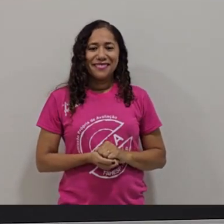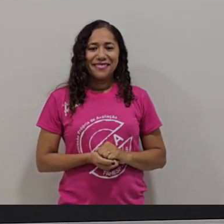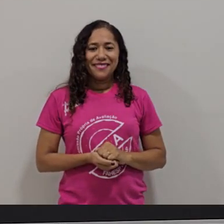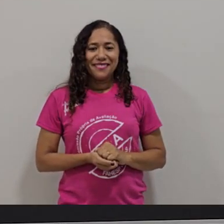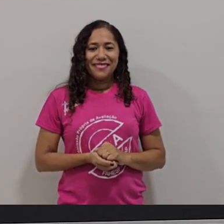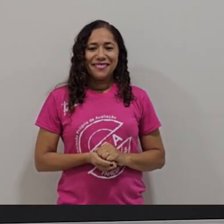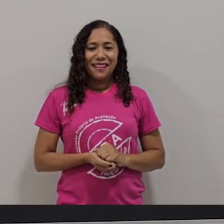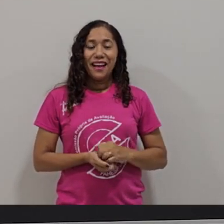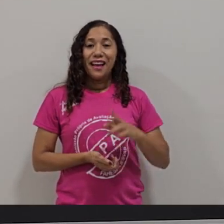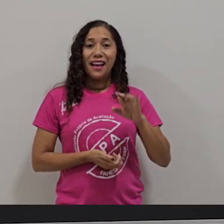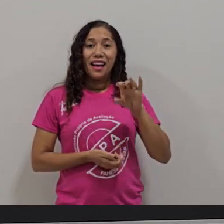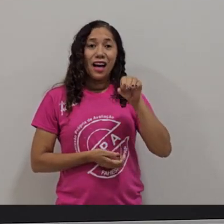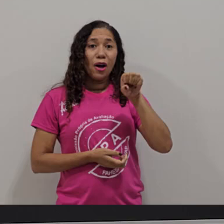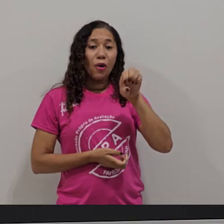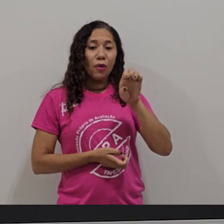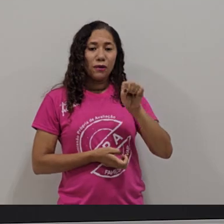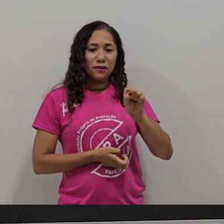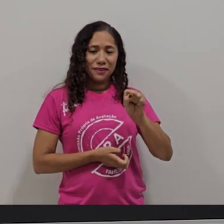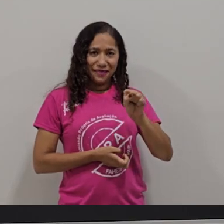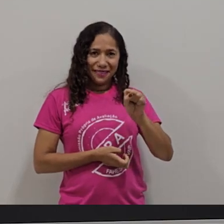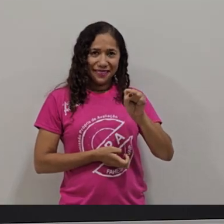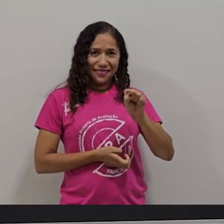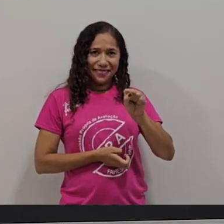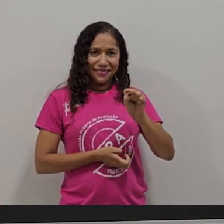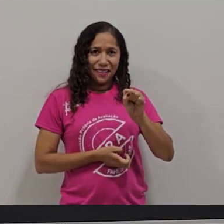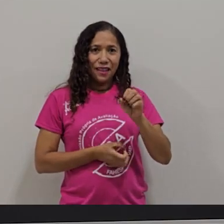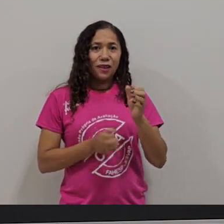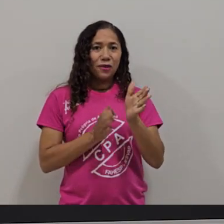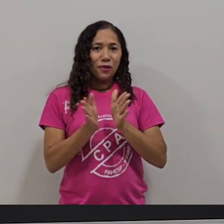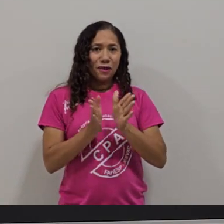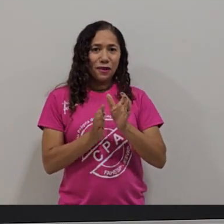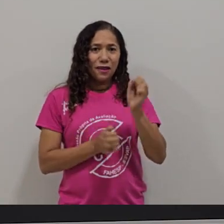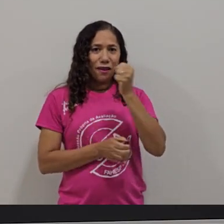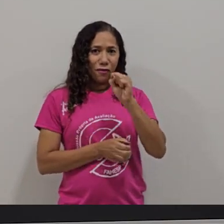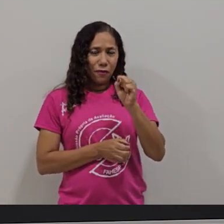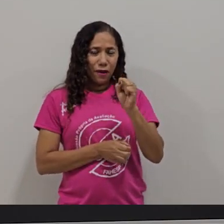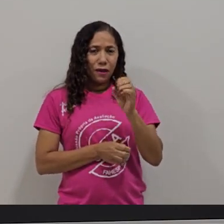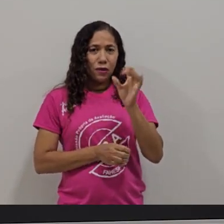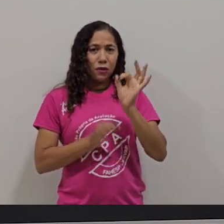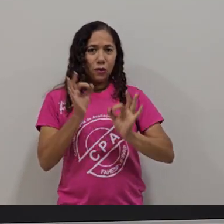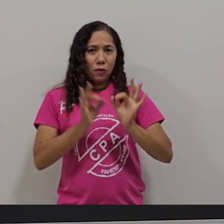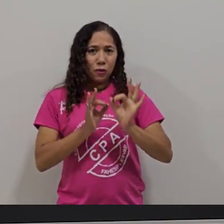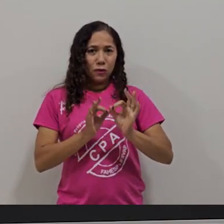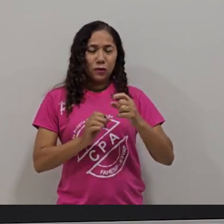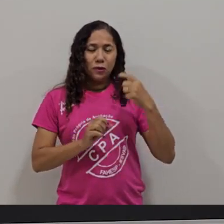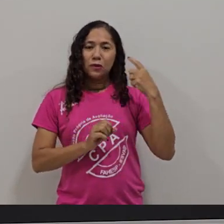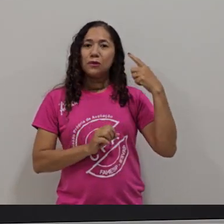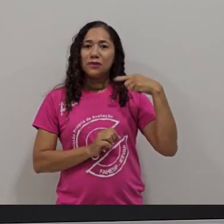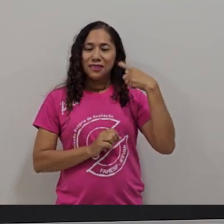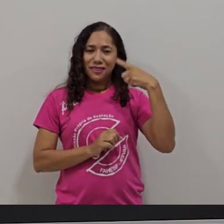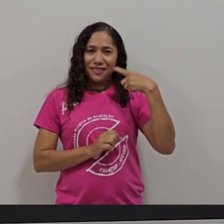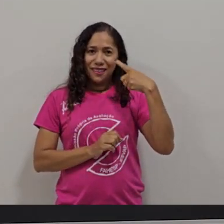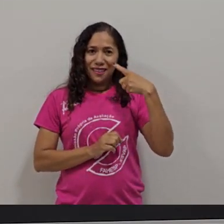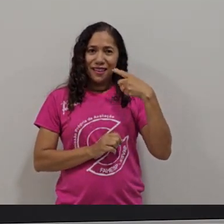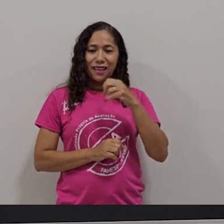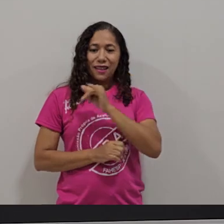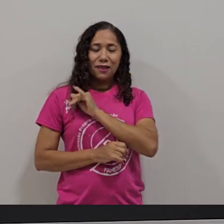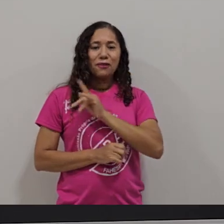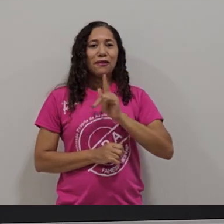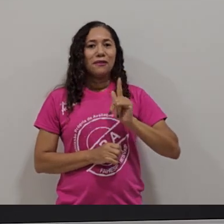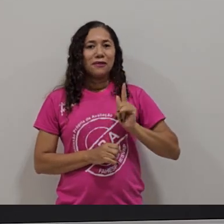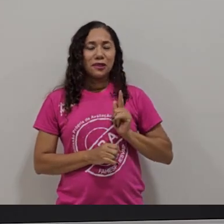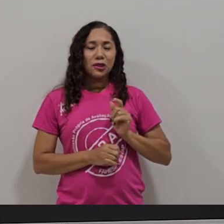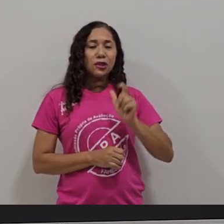Eu sou a Rose, eu sou aluna do 8º período do curso de Direito aqui da IESVAP e